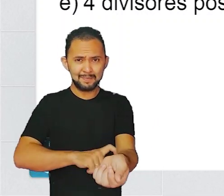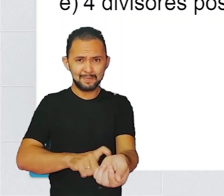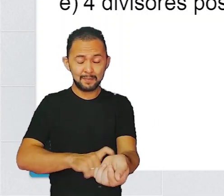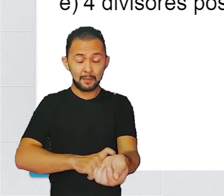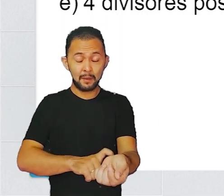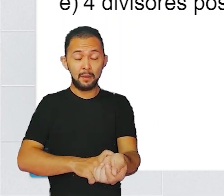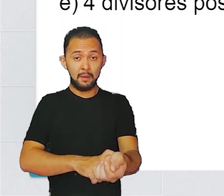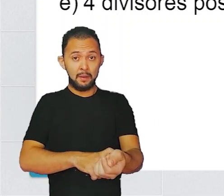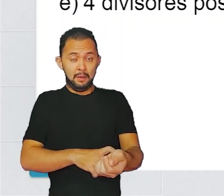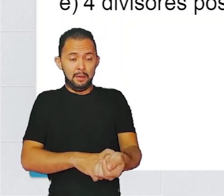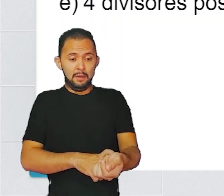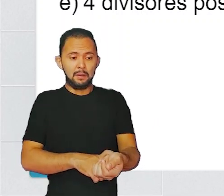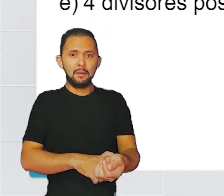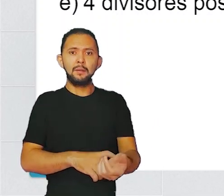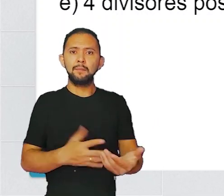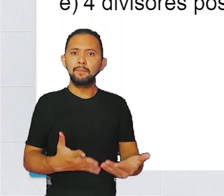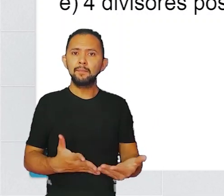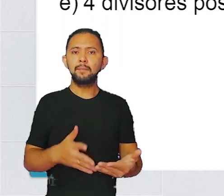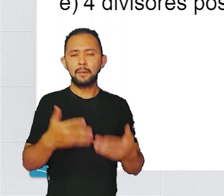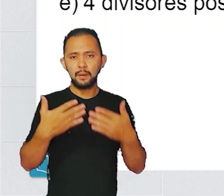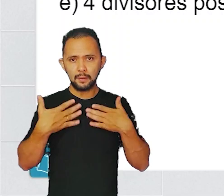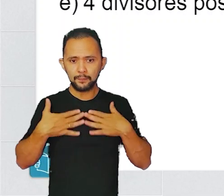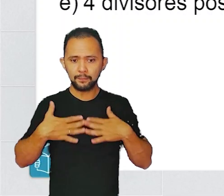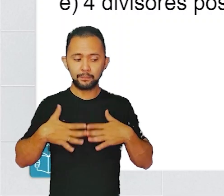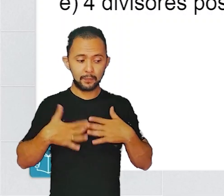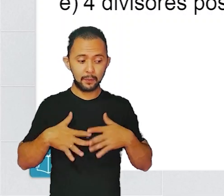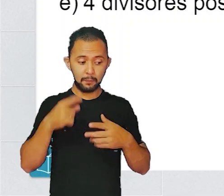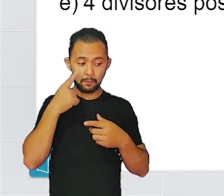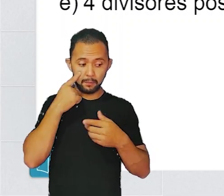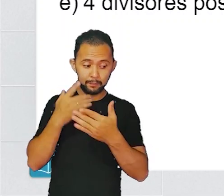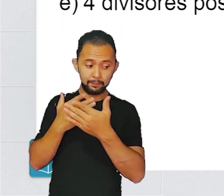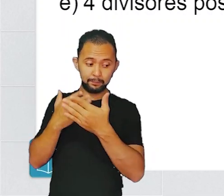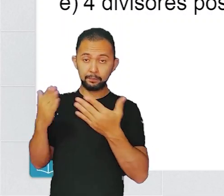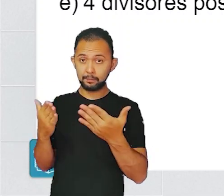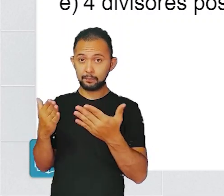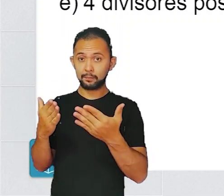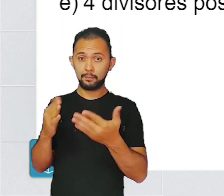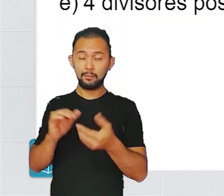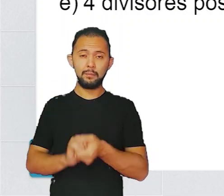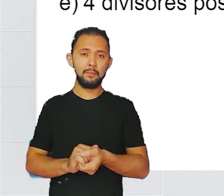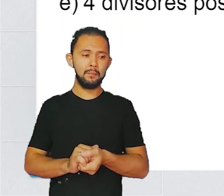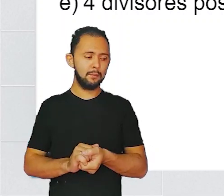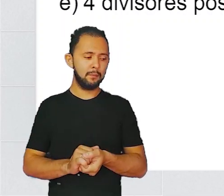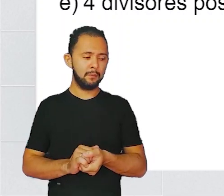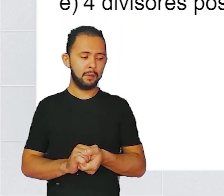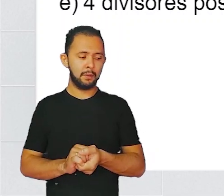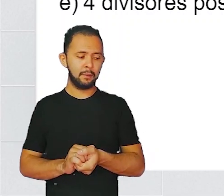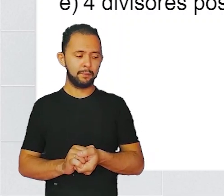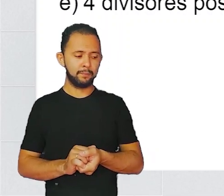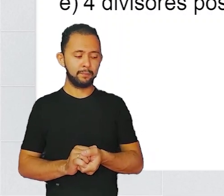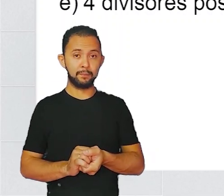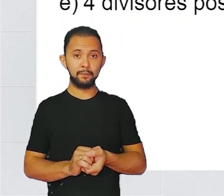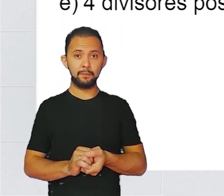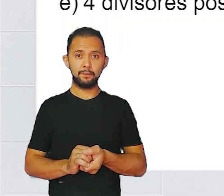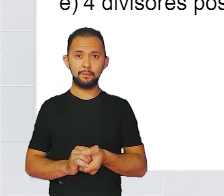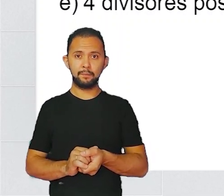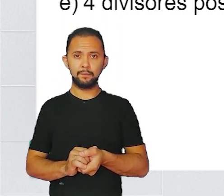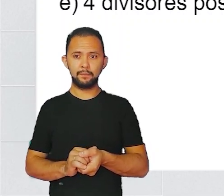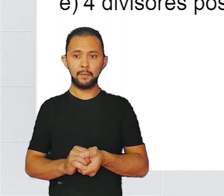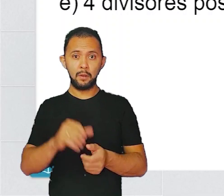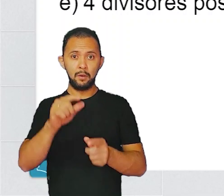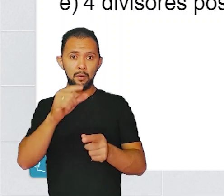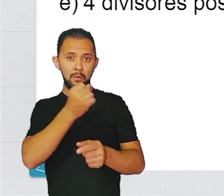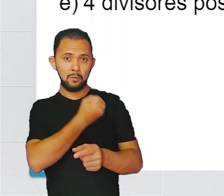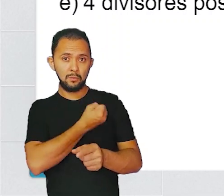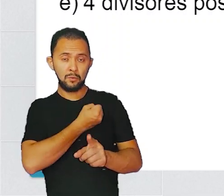simples. Vamos lá, ó. Para certo inteiro que... Não se assusta não. Ah, professor, é letra, já me assustei, não sei fazer. Não, não se preocupe com